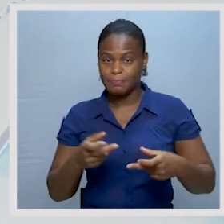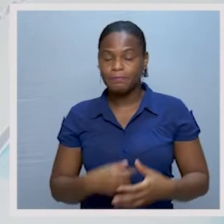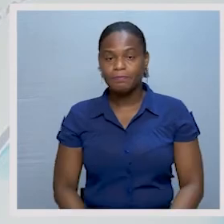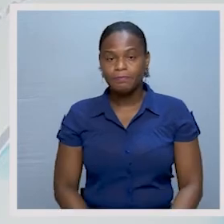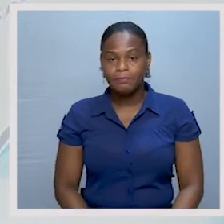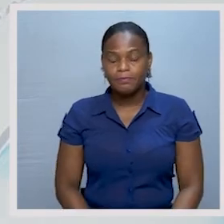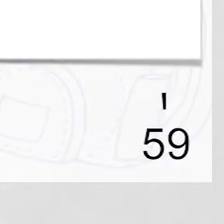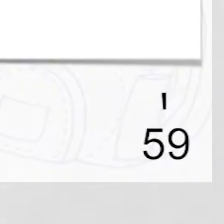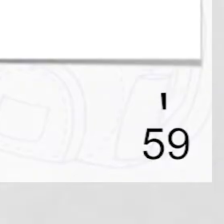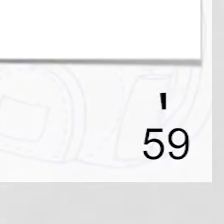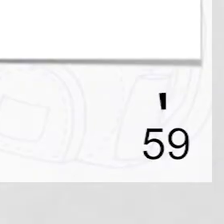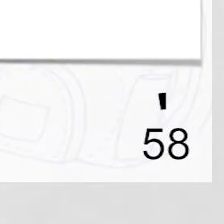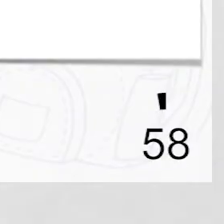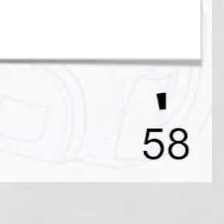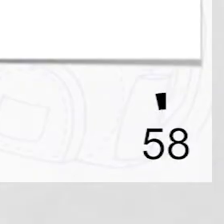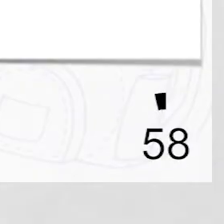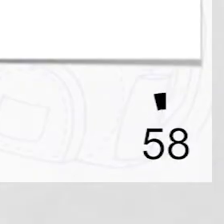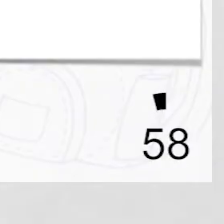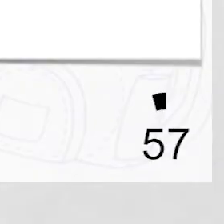das frases.